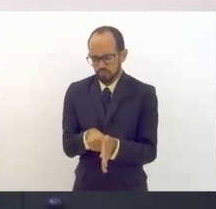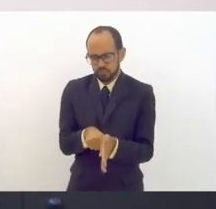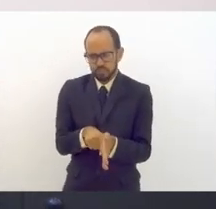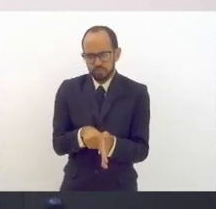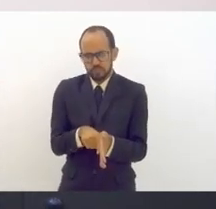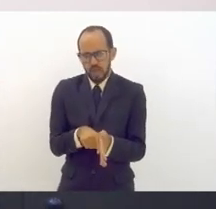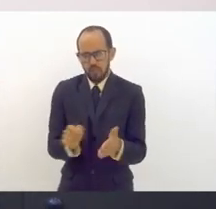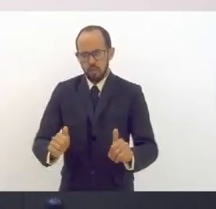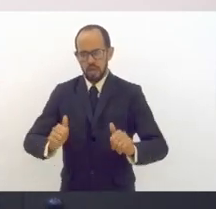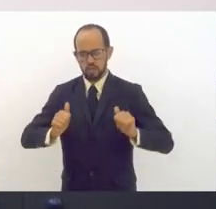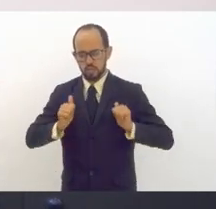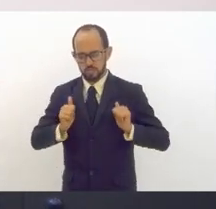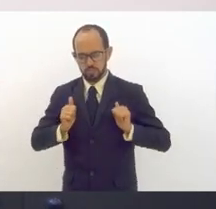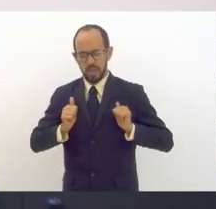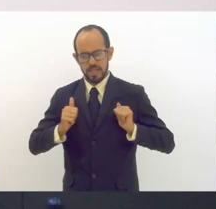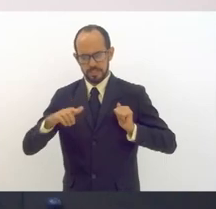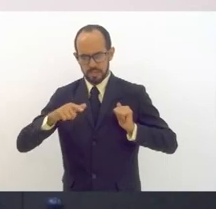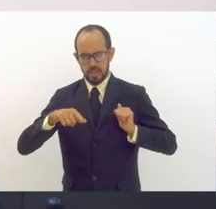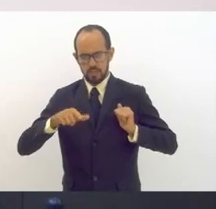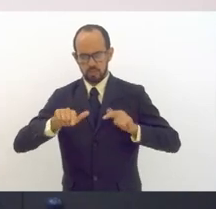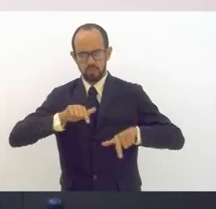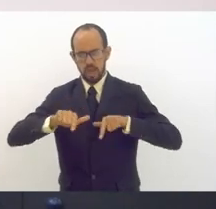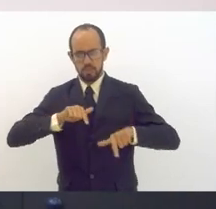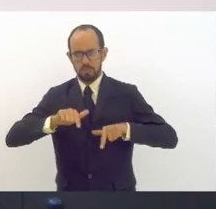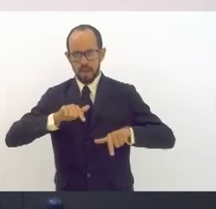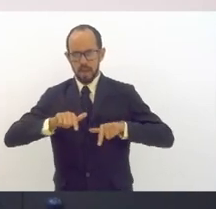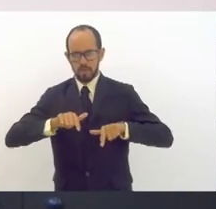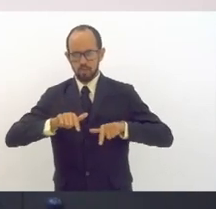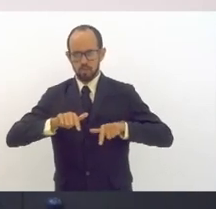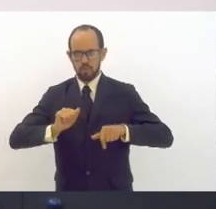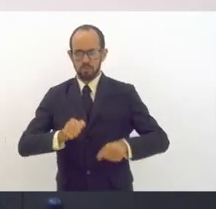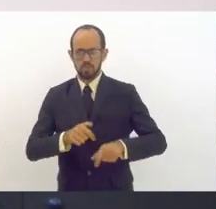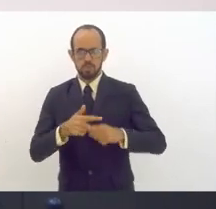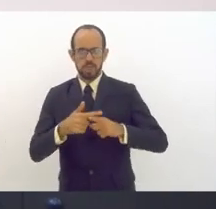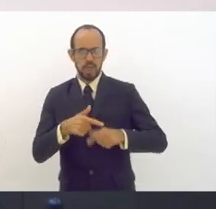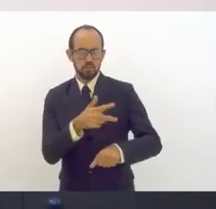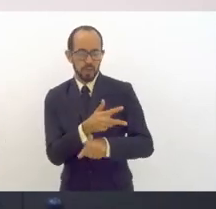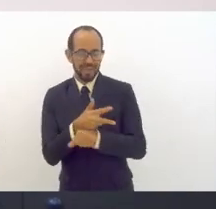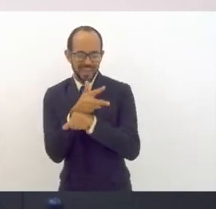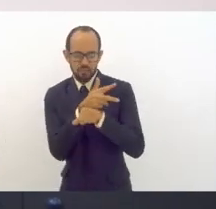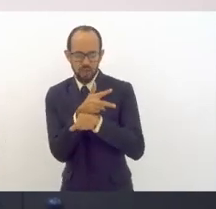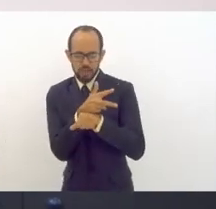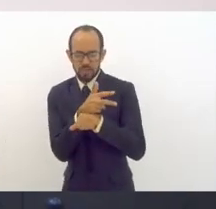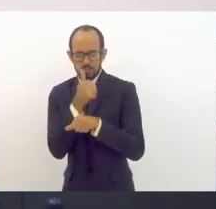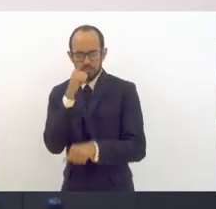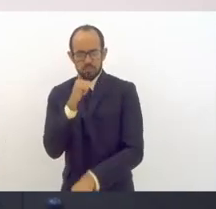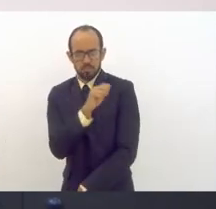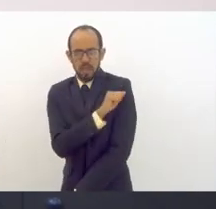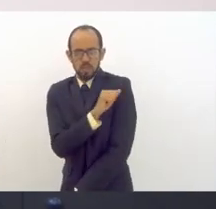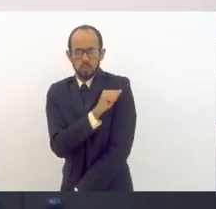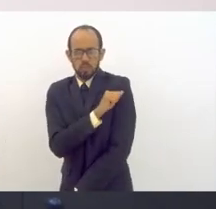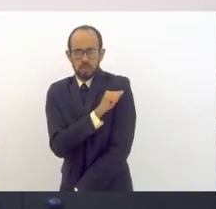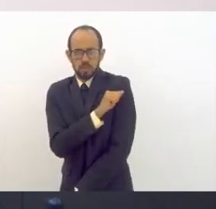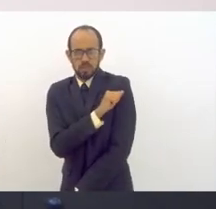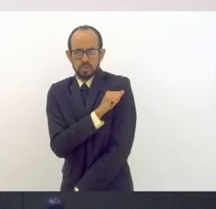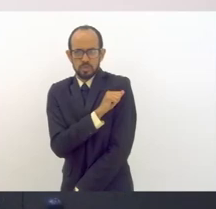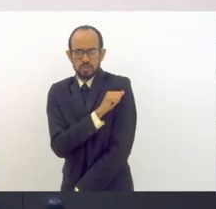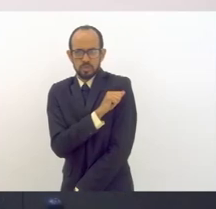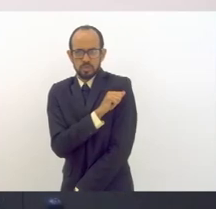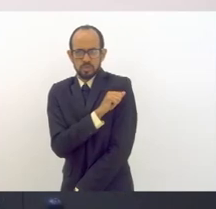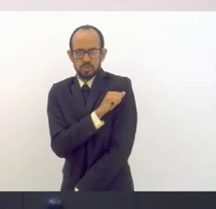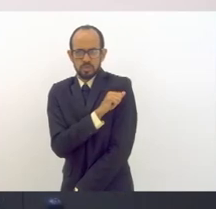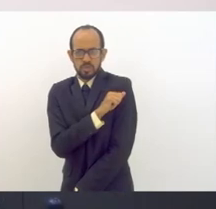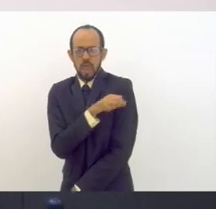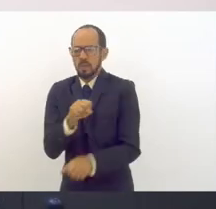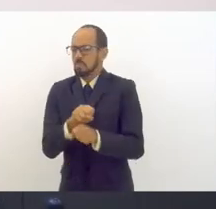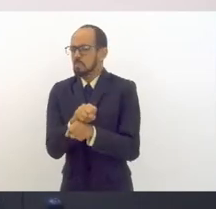suas atividades por 30 dias, né? Ela foi gravada por uma aluna em sala de aula. Acho impossível que um professor de história ou